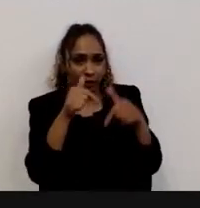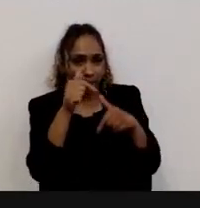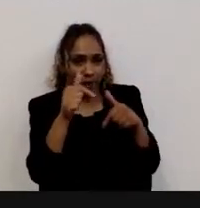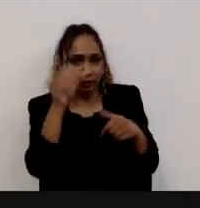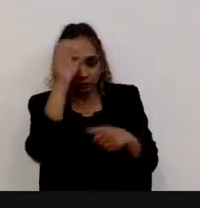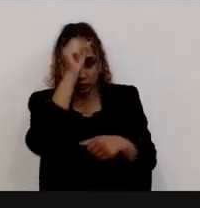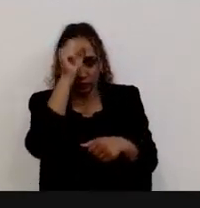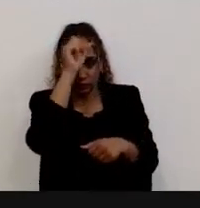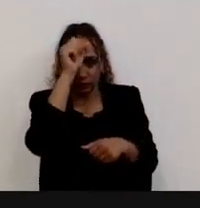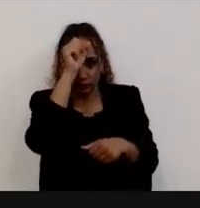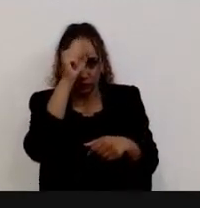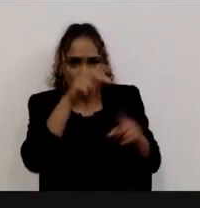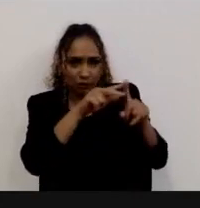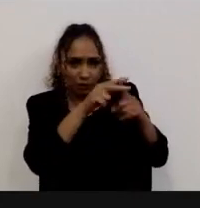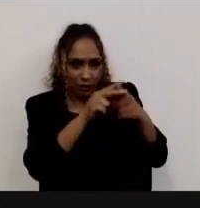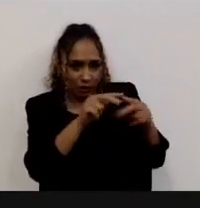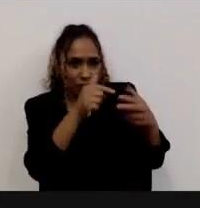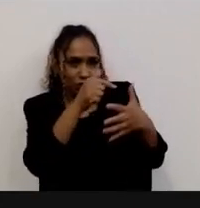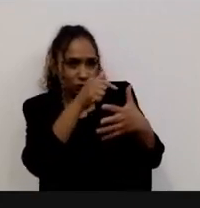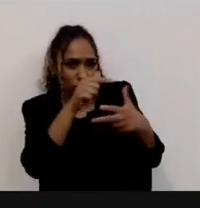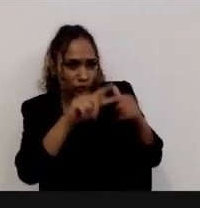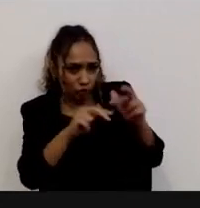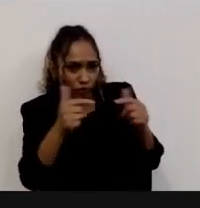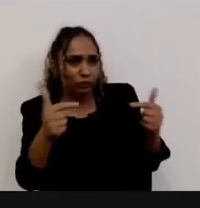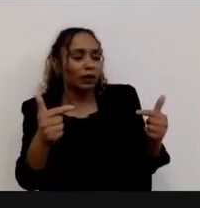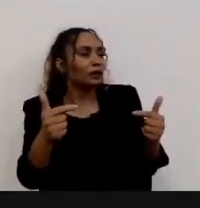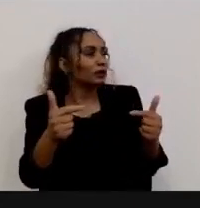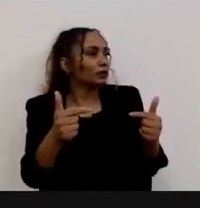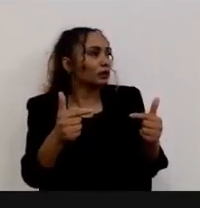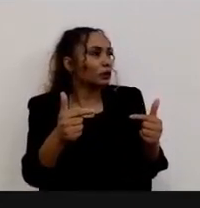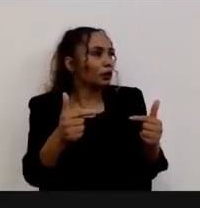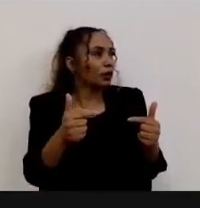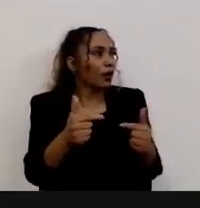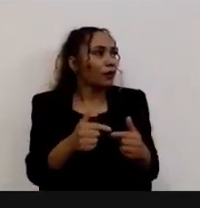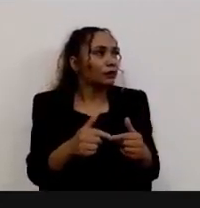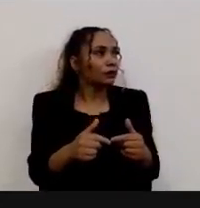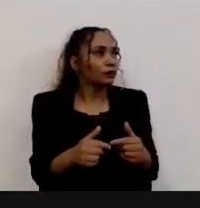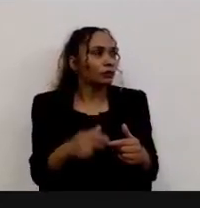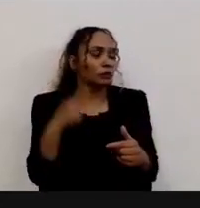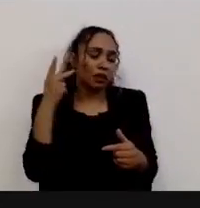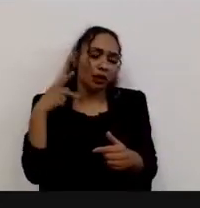de Máquina como instrumento de recomendação de ações parlamentares.